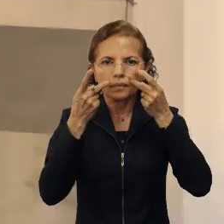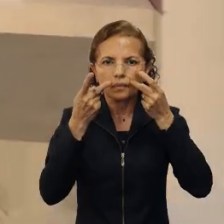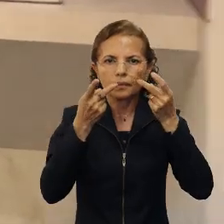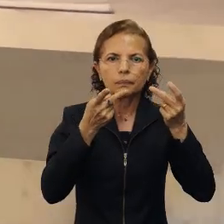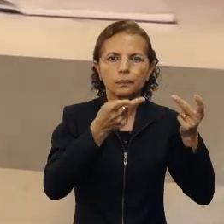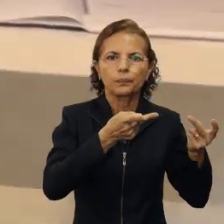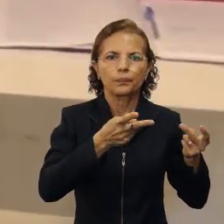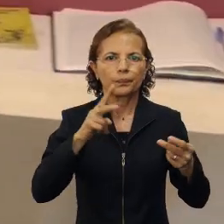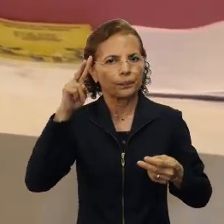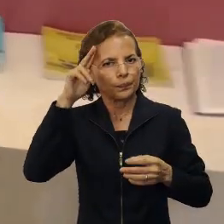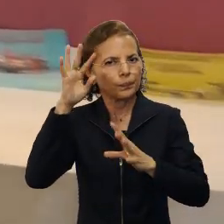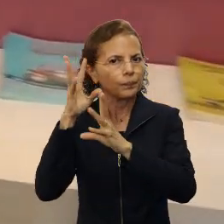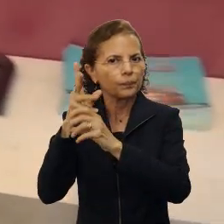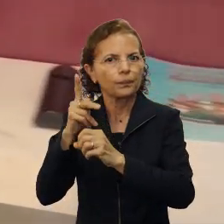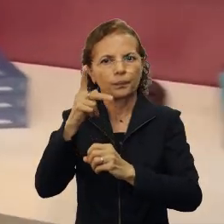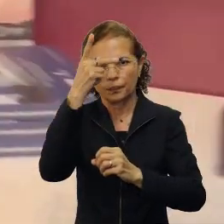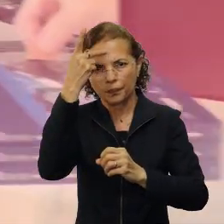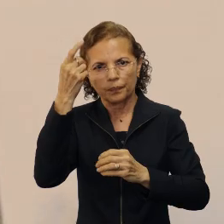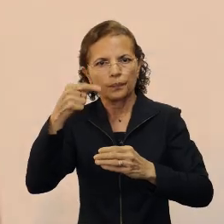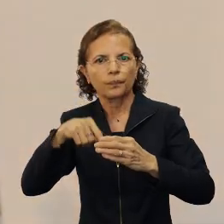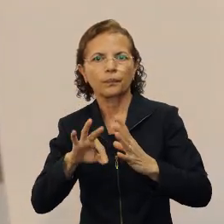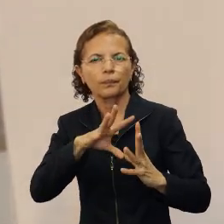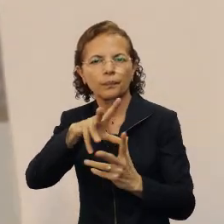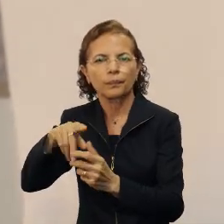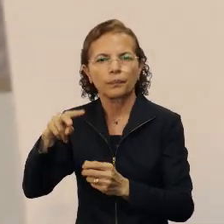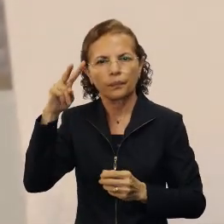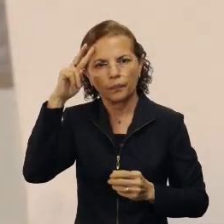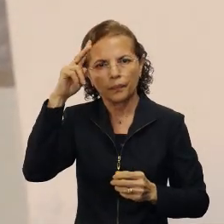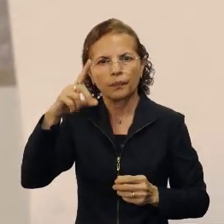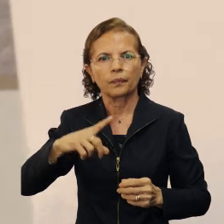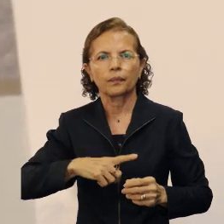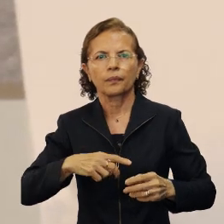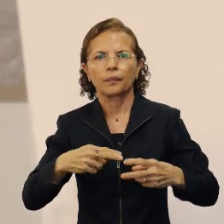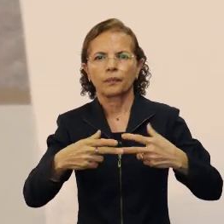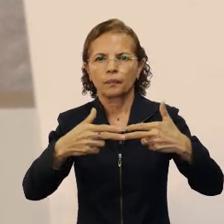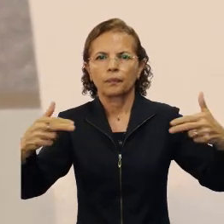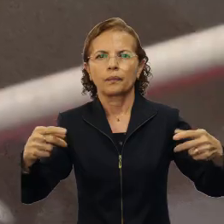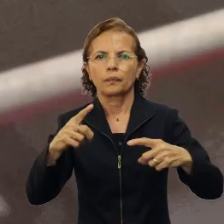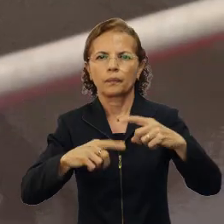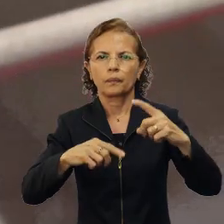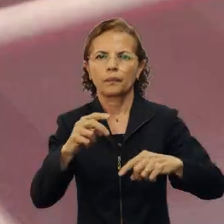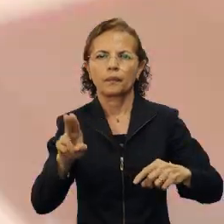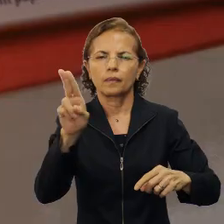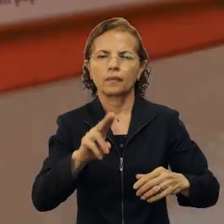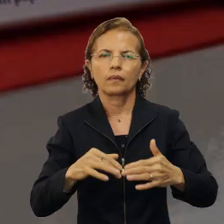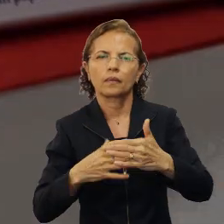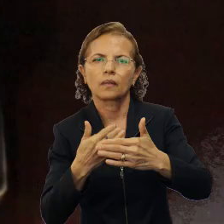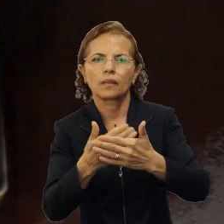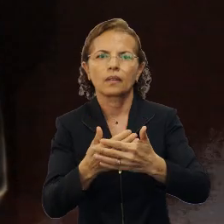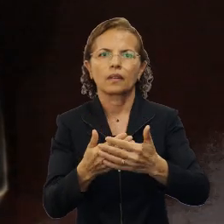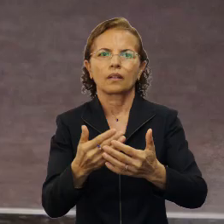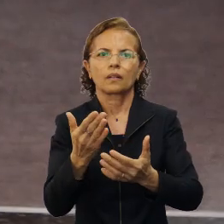Ao entrar no Centro de Memórias, Vivências e Cultura, os visitantes mergulham em um universo rico em histórias. O local exibe